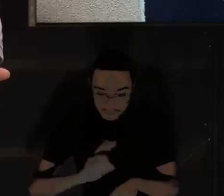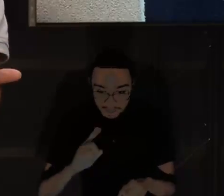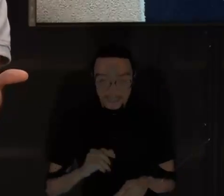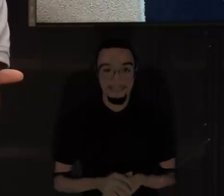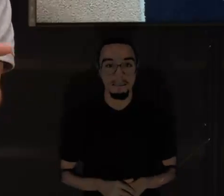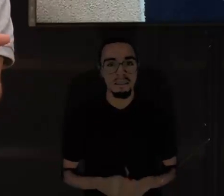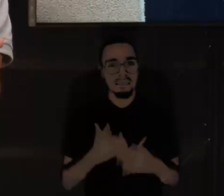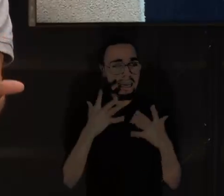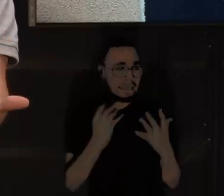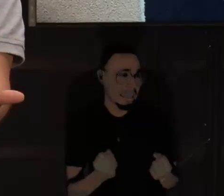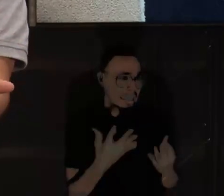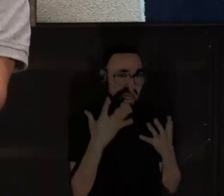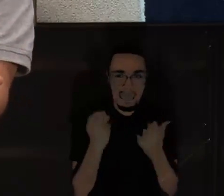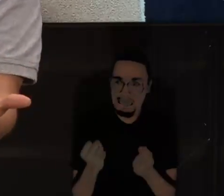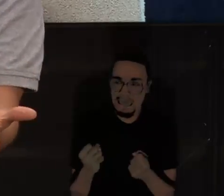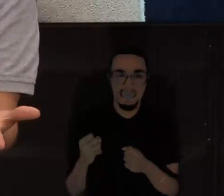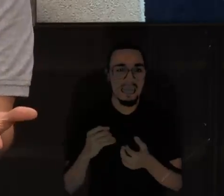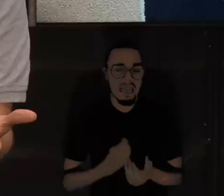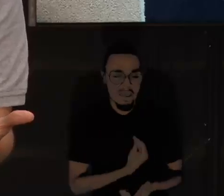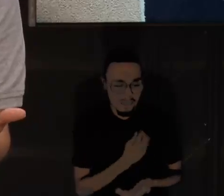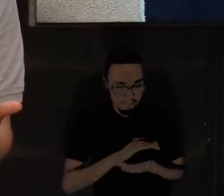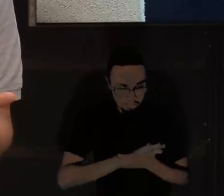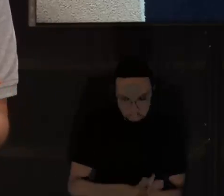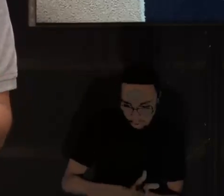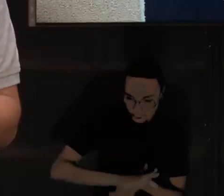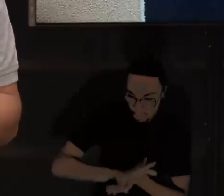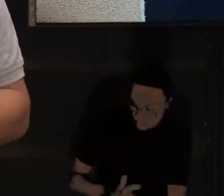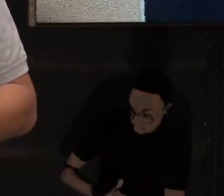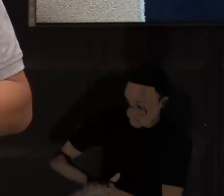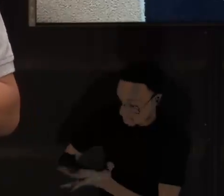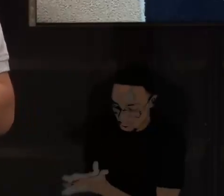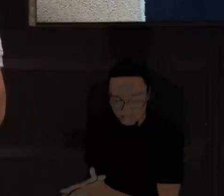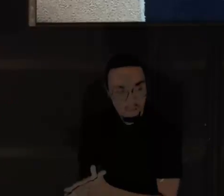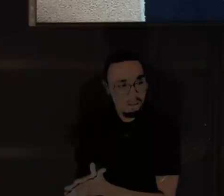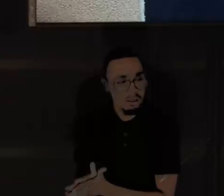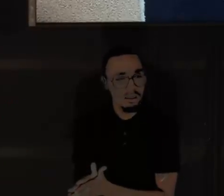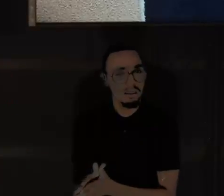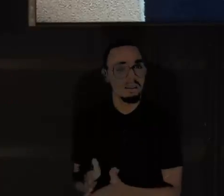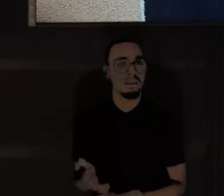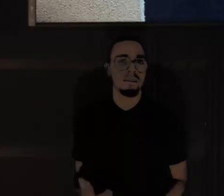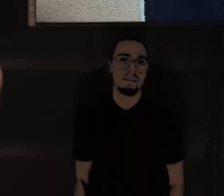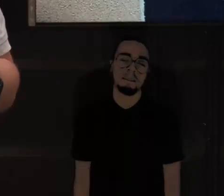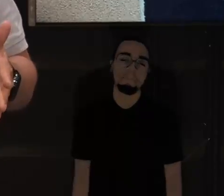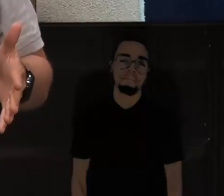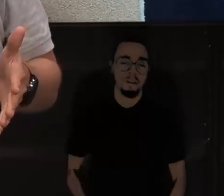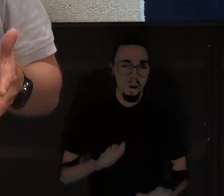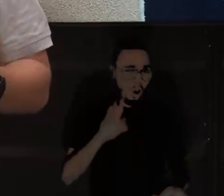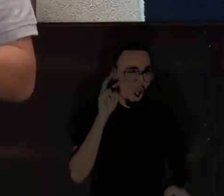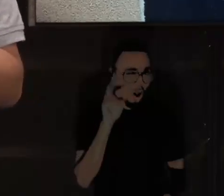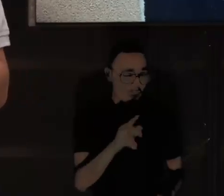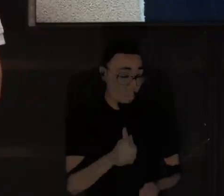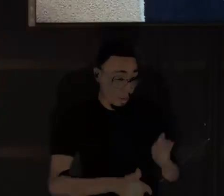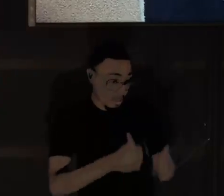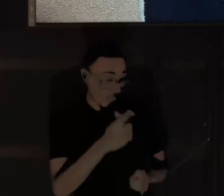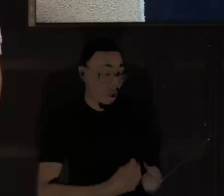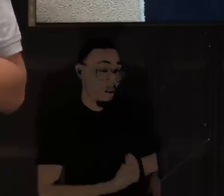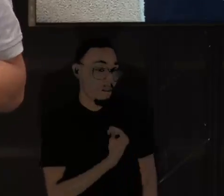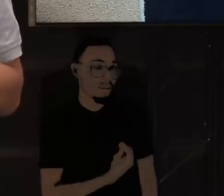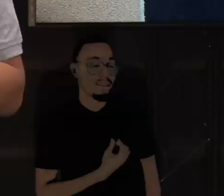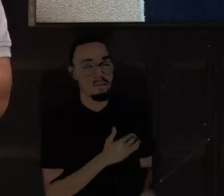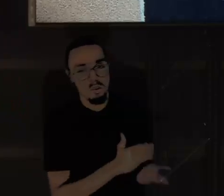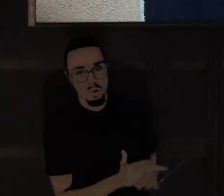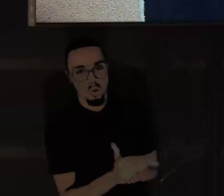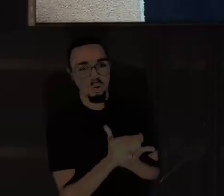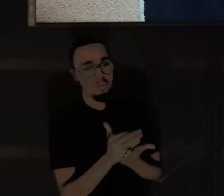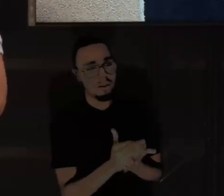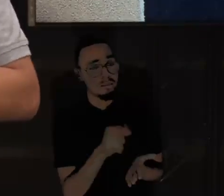vida, entendendo que tem gente te empurrando para baixo. Se você olhar para a vida de Gideão, o início dela, a vida de